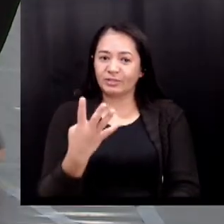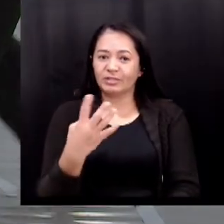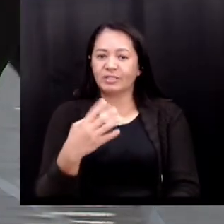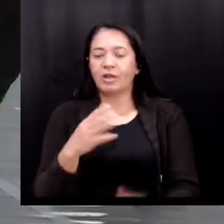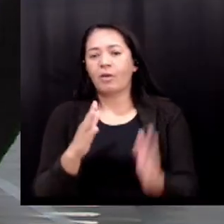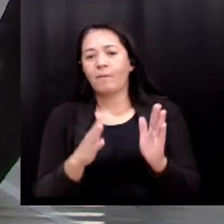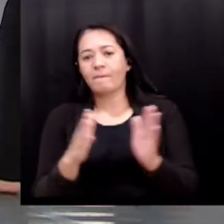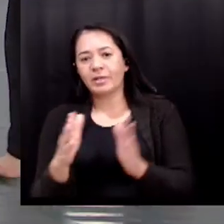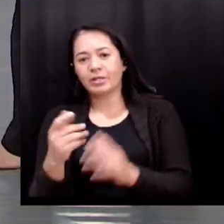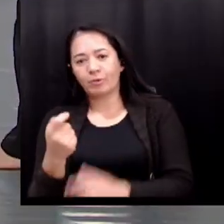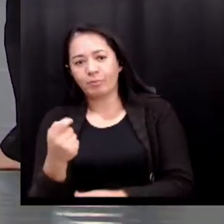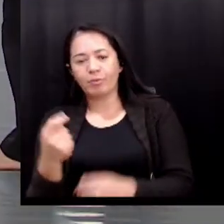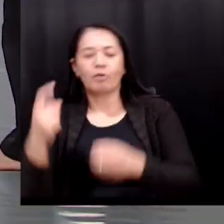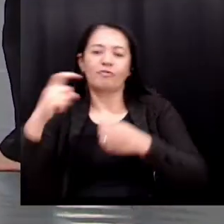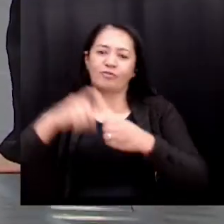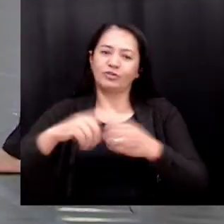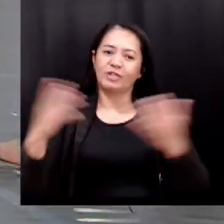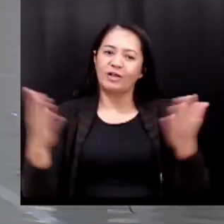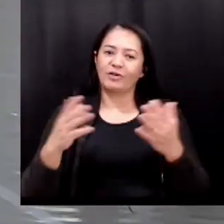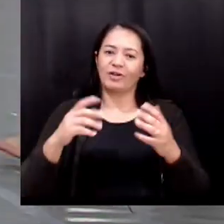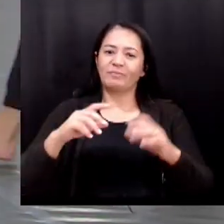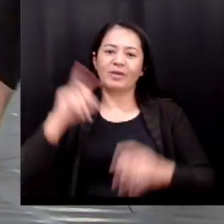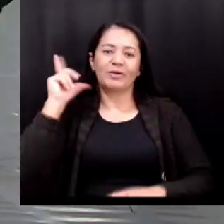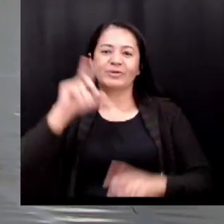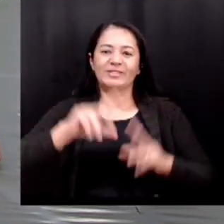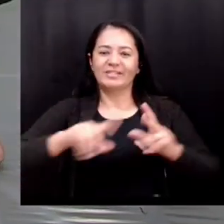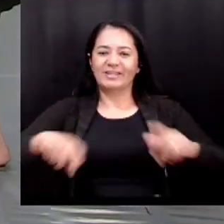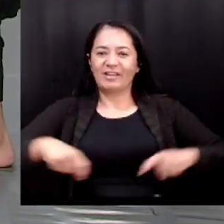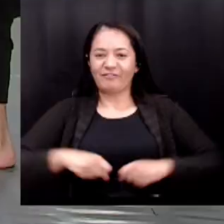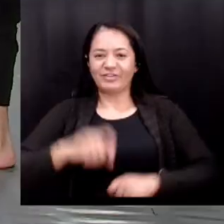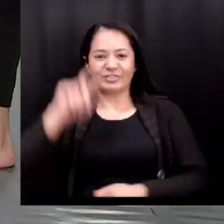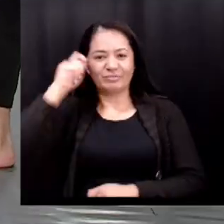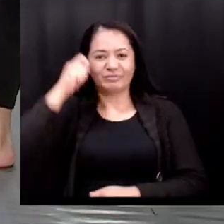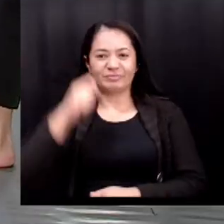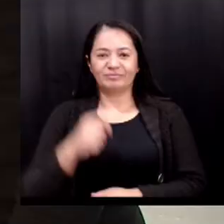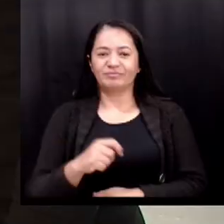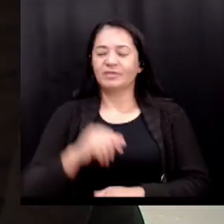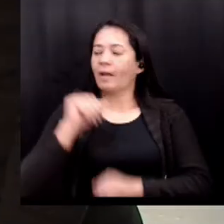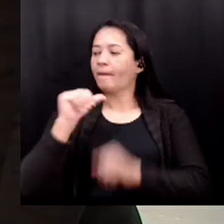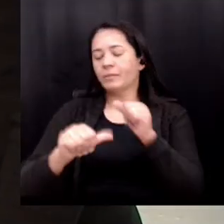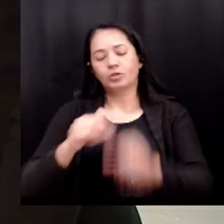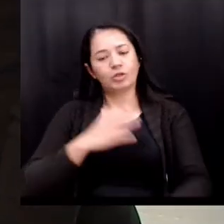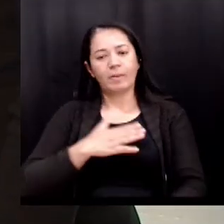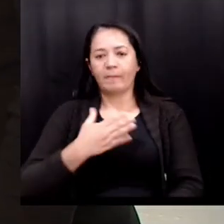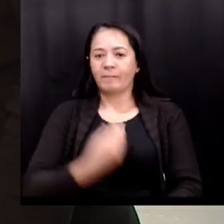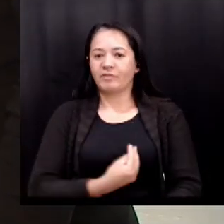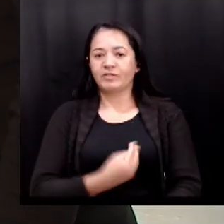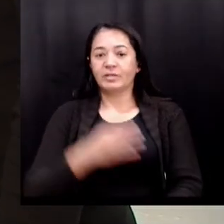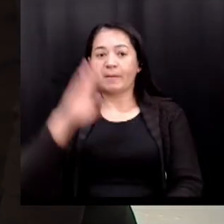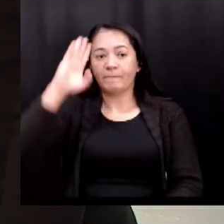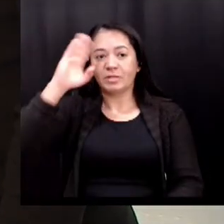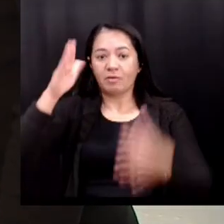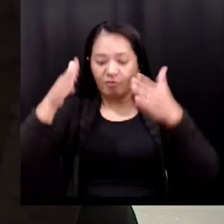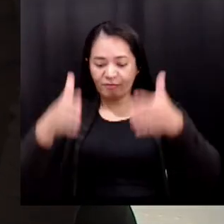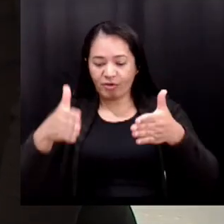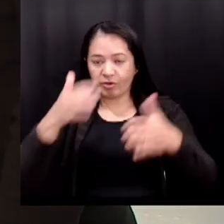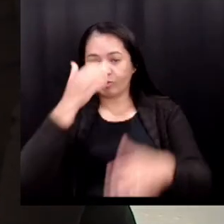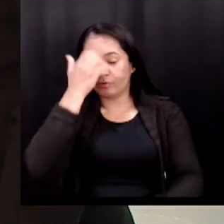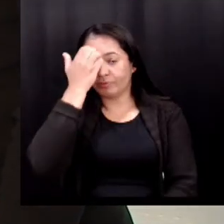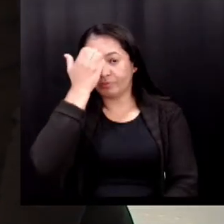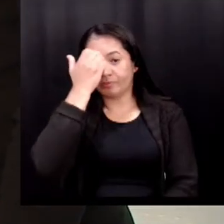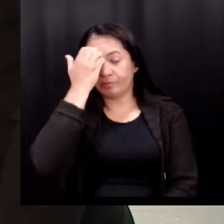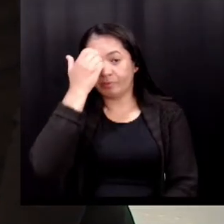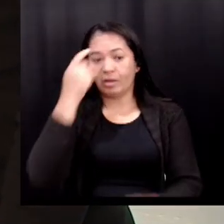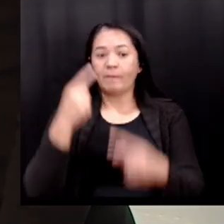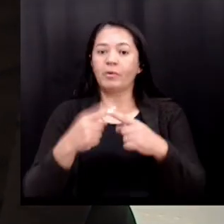até a faixa preta. O ninjutsu mudou sua vida? Com certeza, principalmente foco, né? Porque tem uma certa disciplina